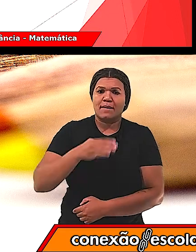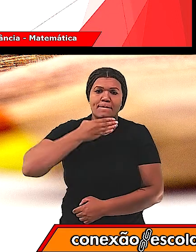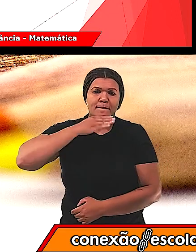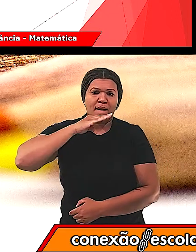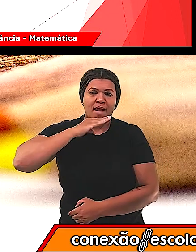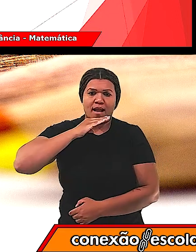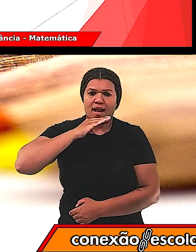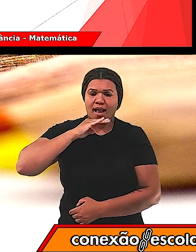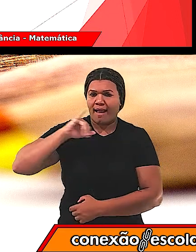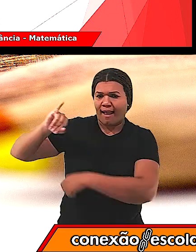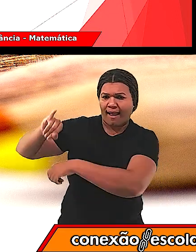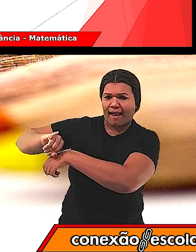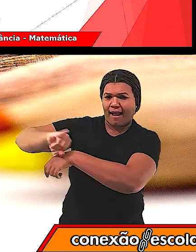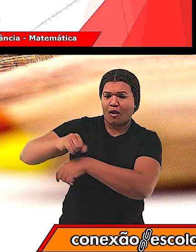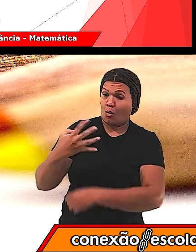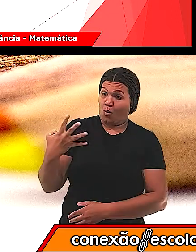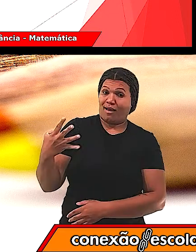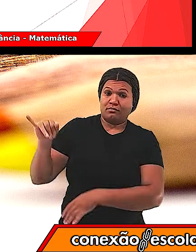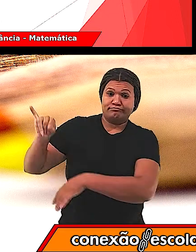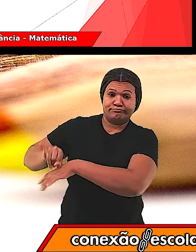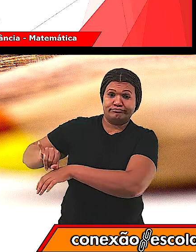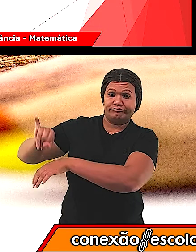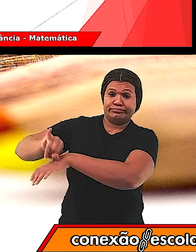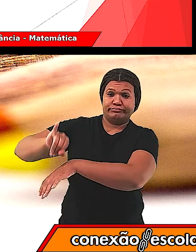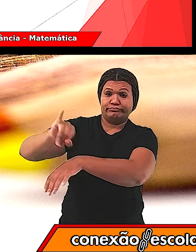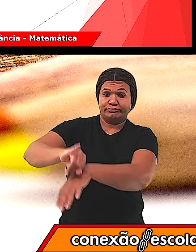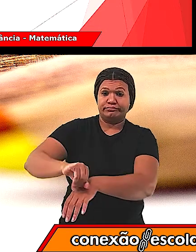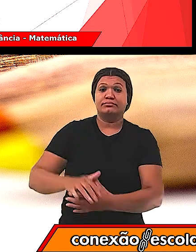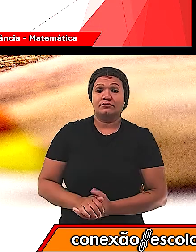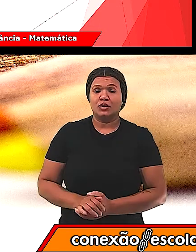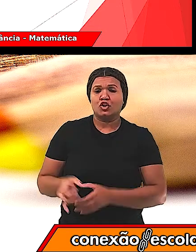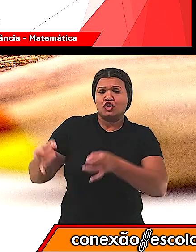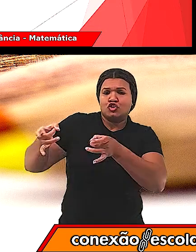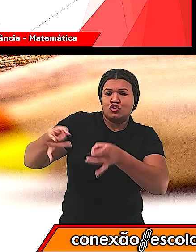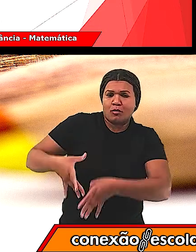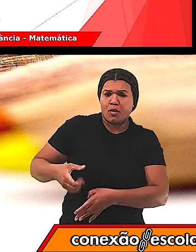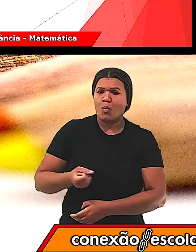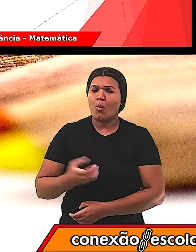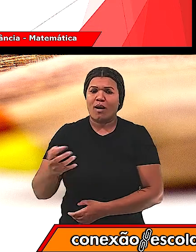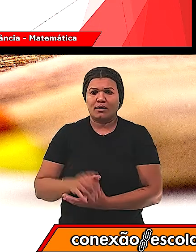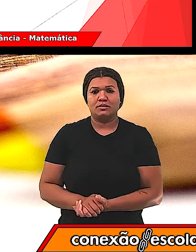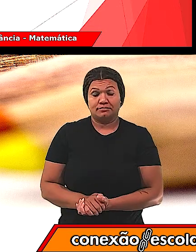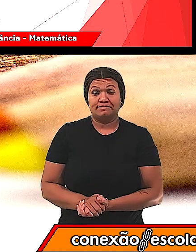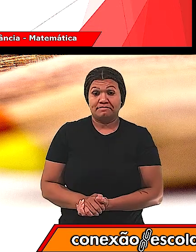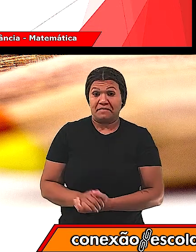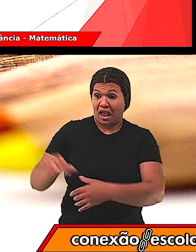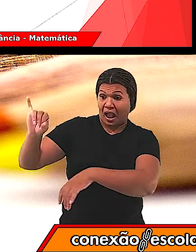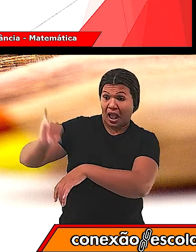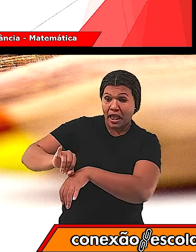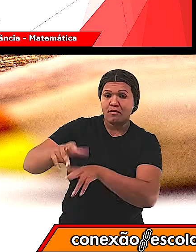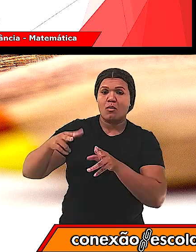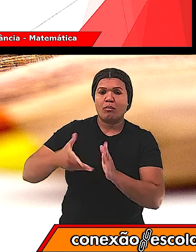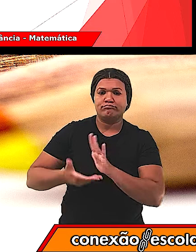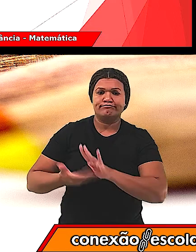caíram 4 no caminho. Quantas mangas sobraram? Se caíram, foi retirado.